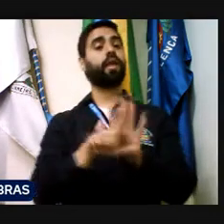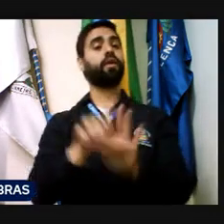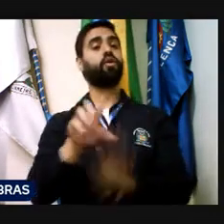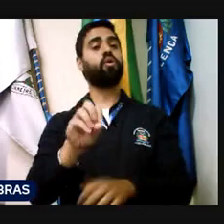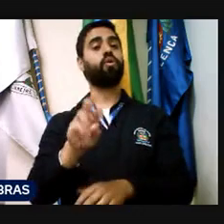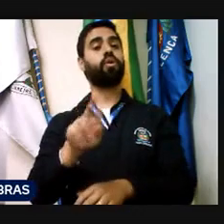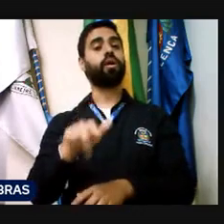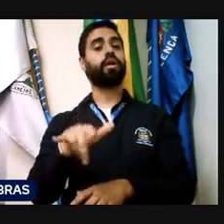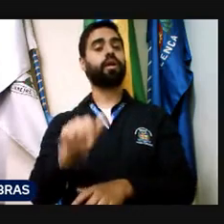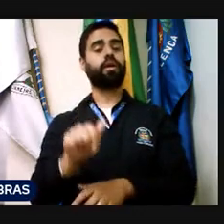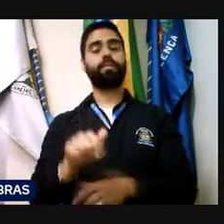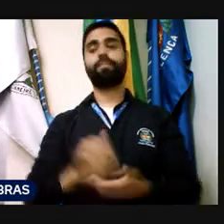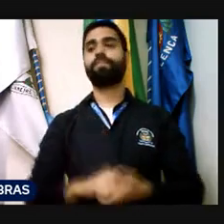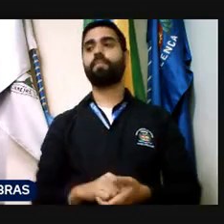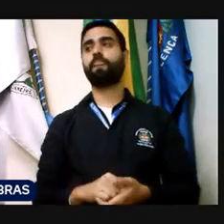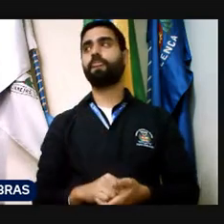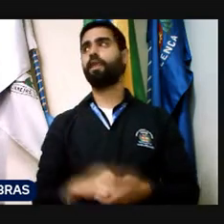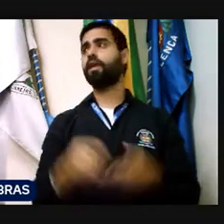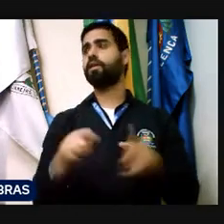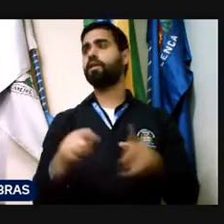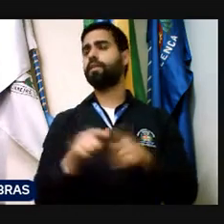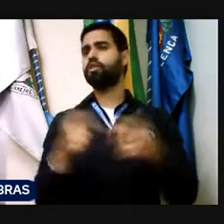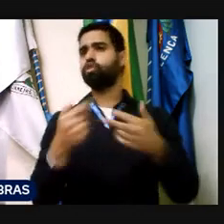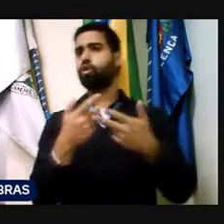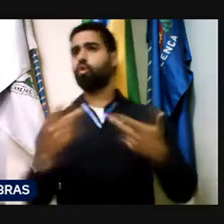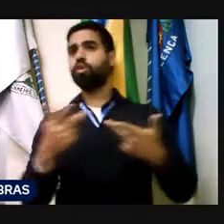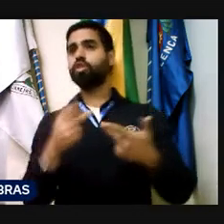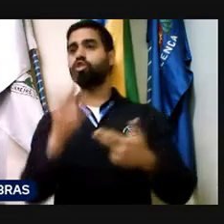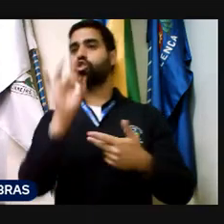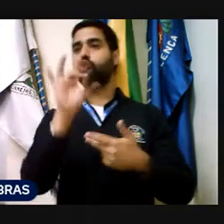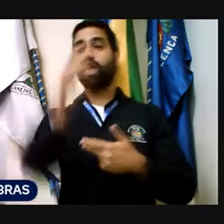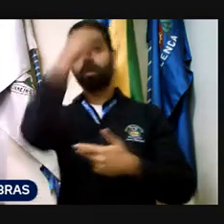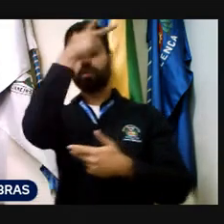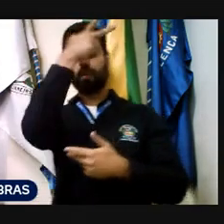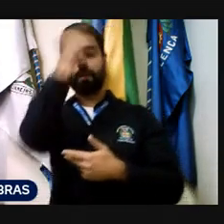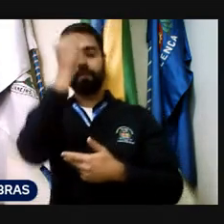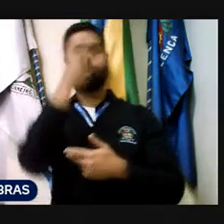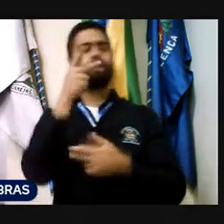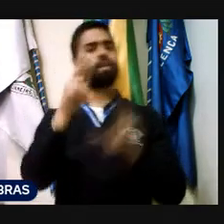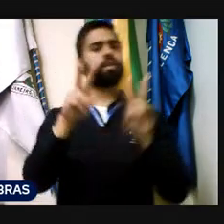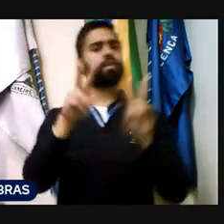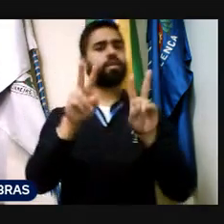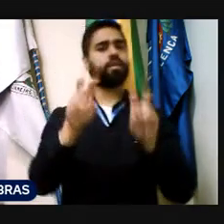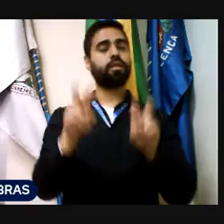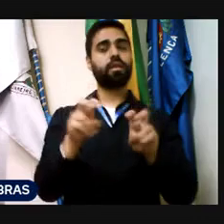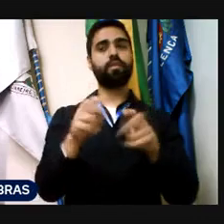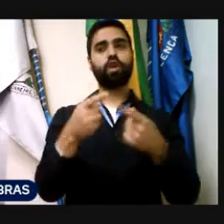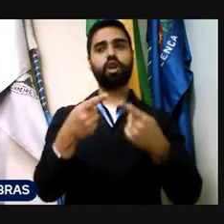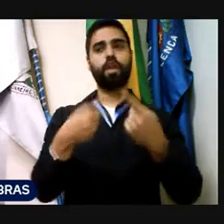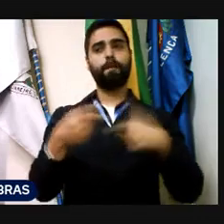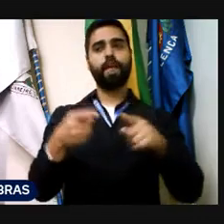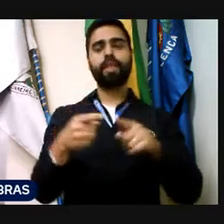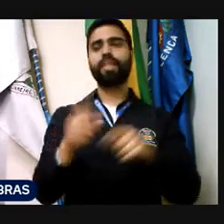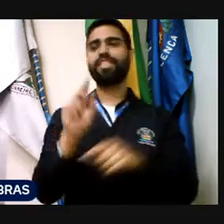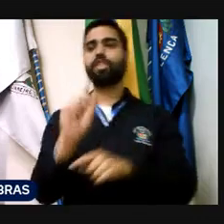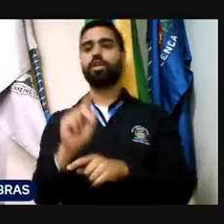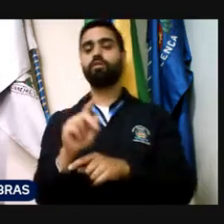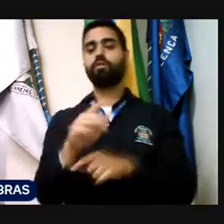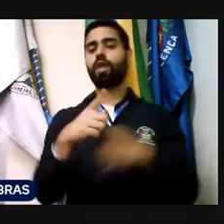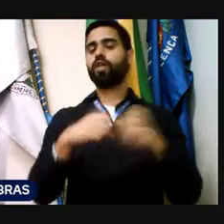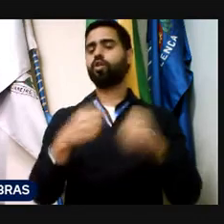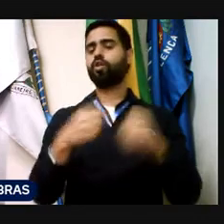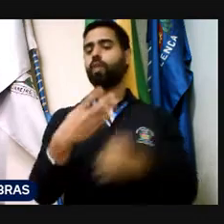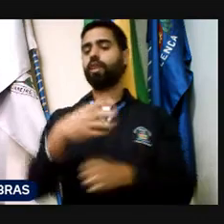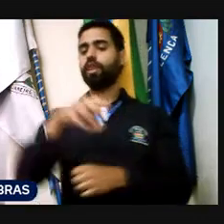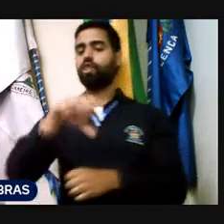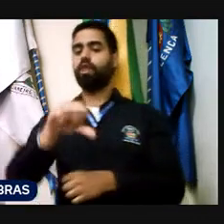Município. Vale ressaltar que são de iniciativa exclusiva do prefeito as leis que versem sobre matéria orçamentária, artigo 49, 4